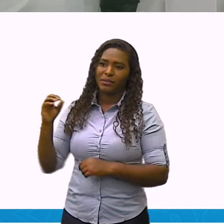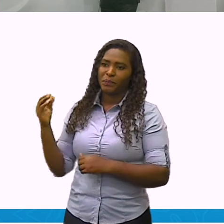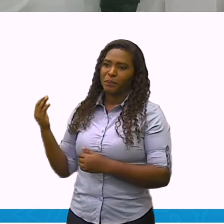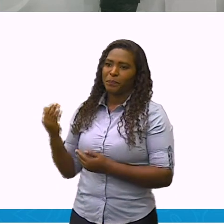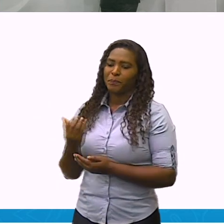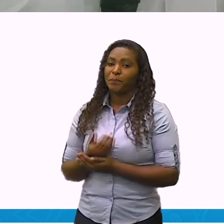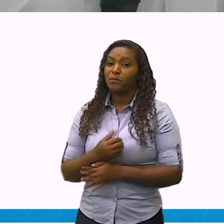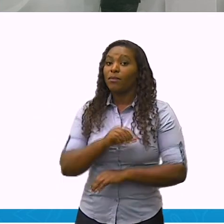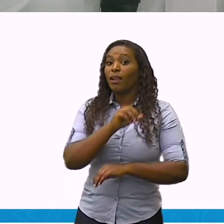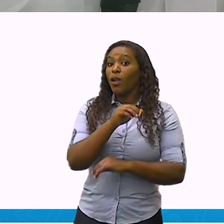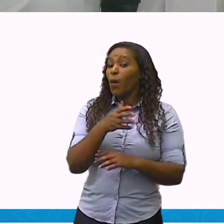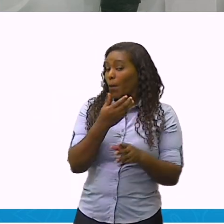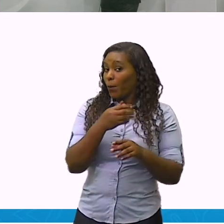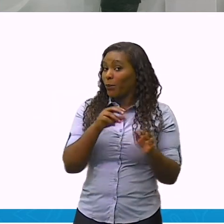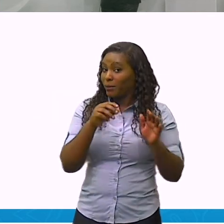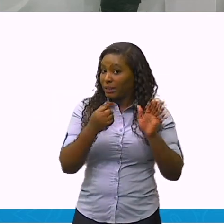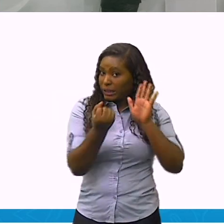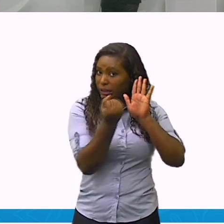de